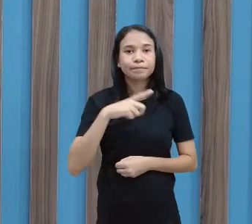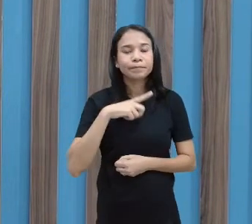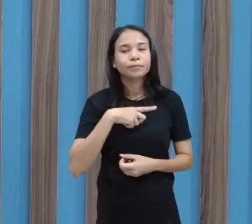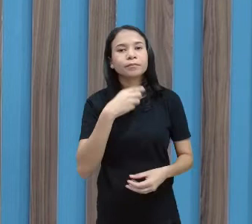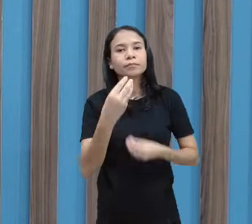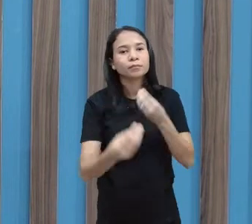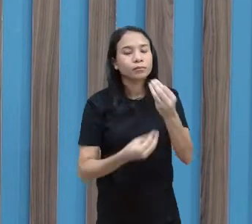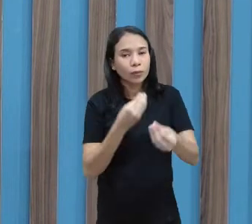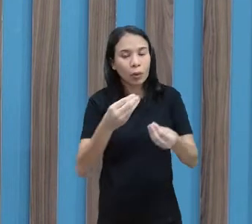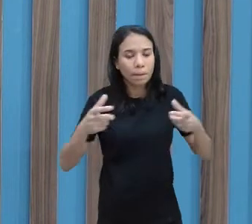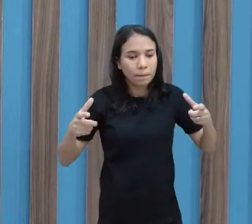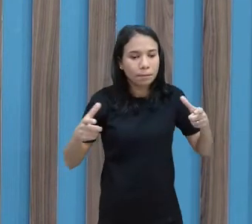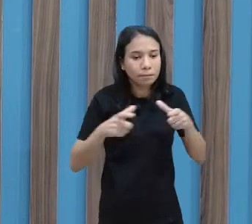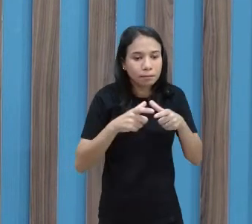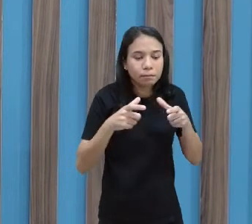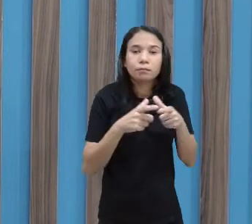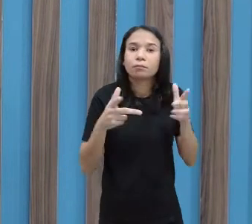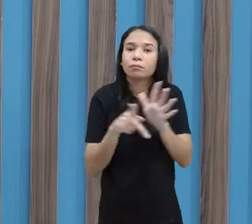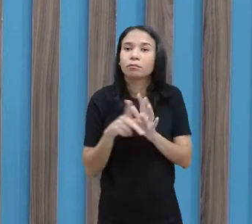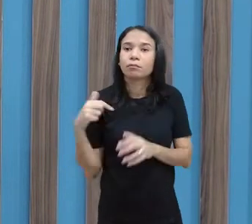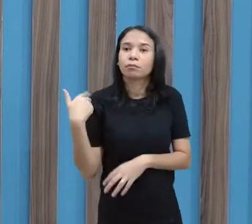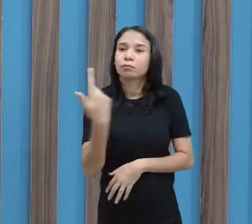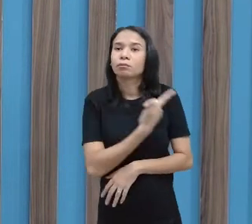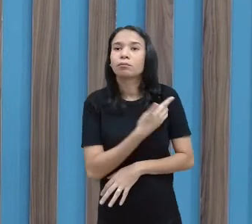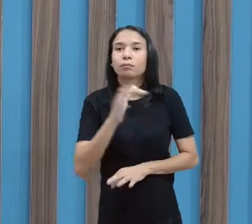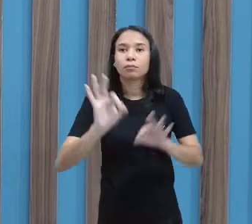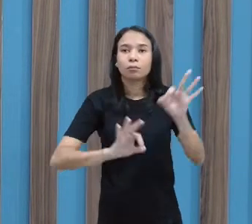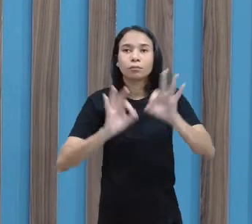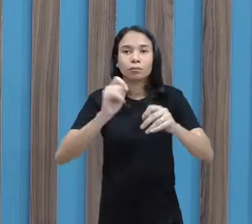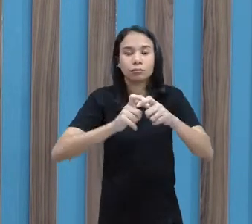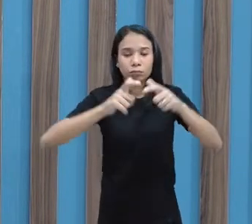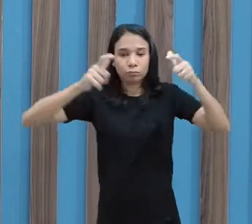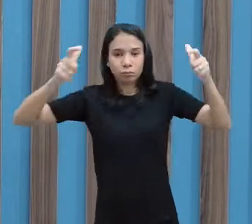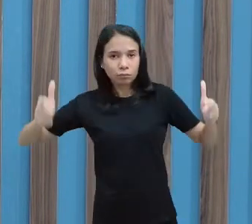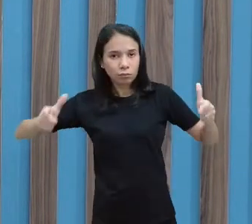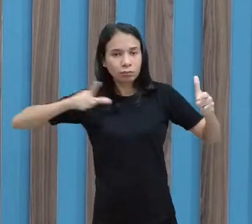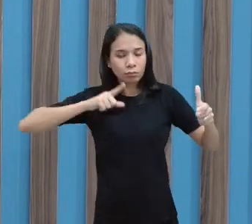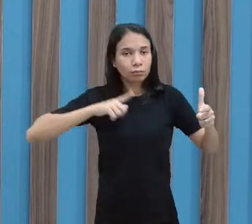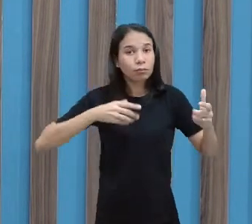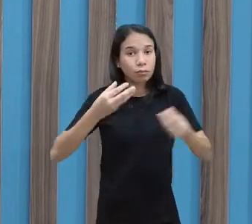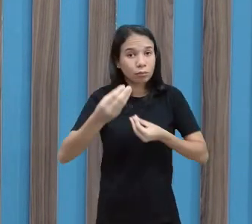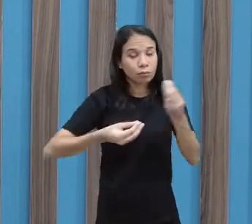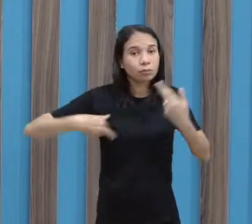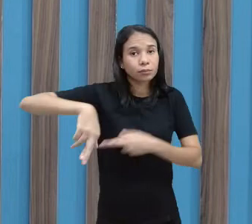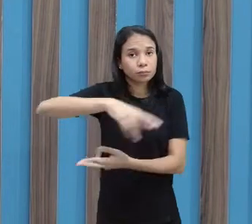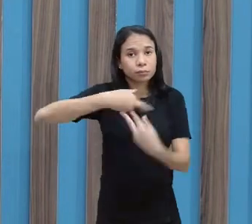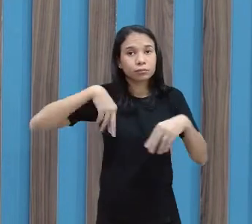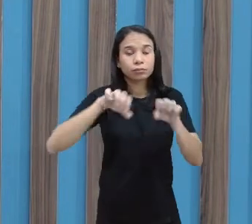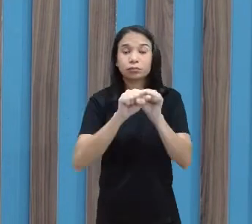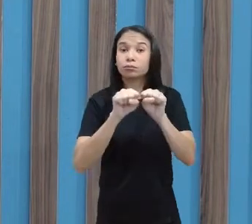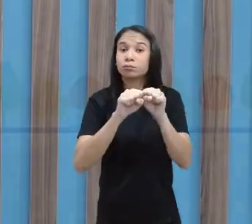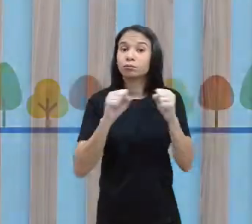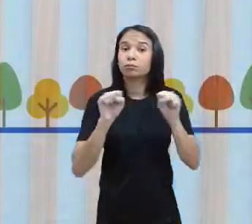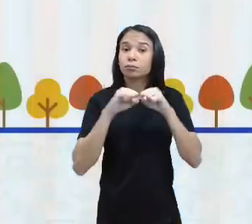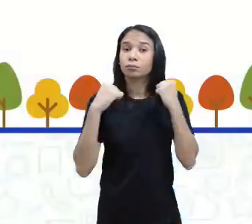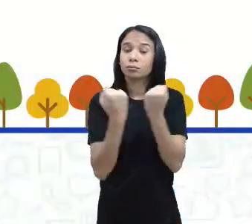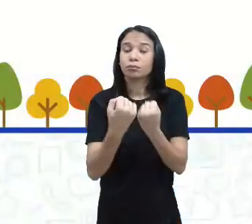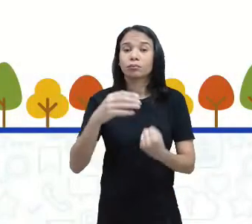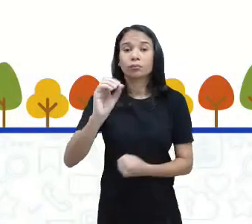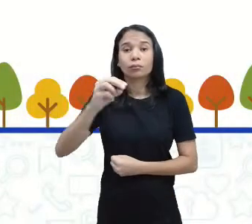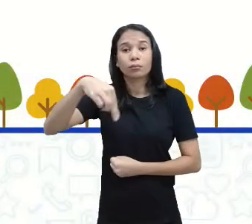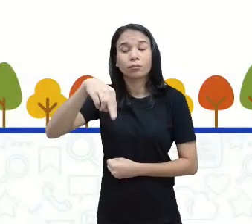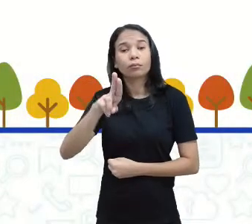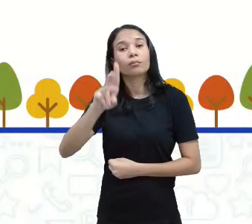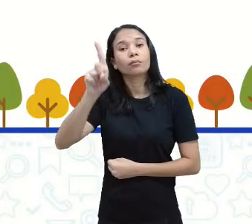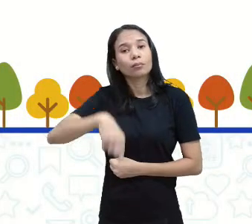nível macro, né, onde essas organizações, esses encontros aí promovidos pela ONU, são importantes para que os